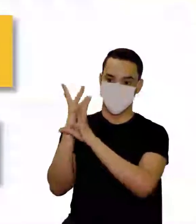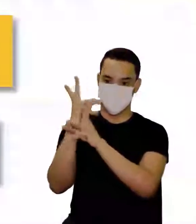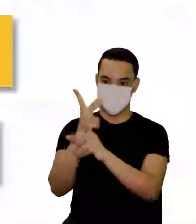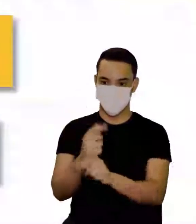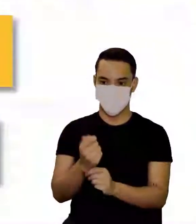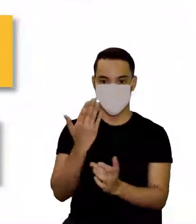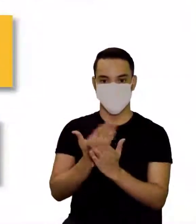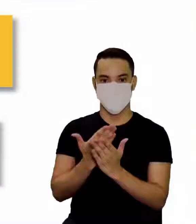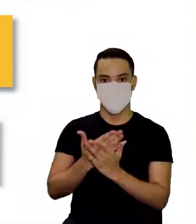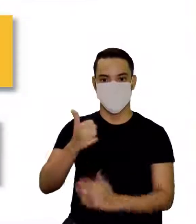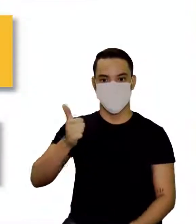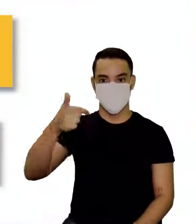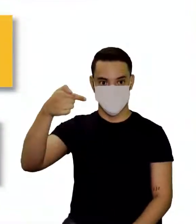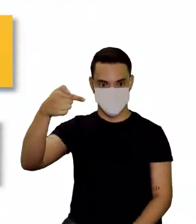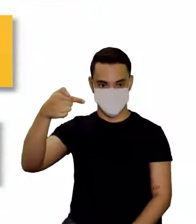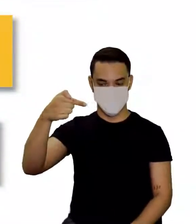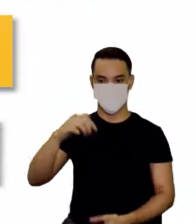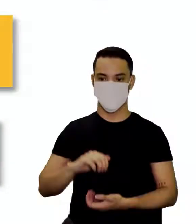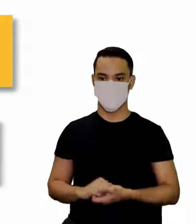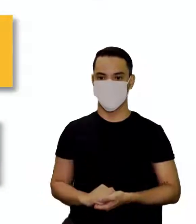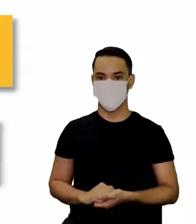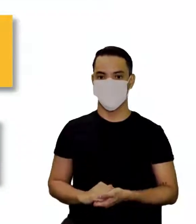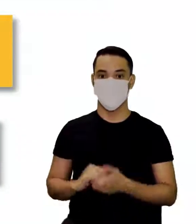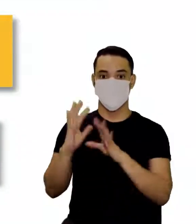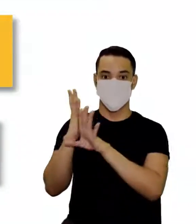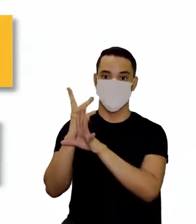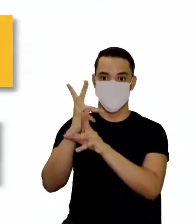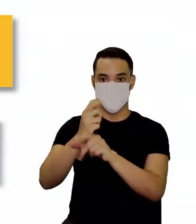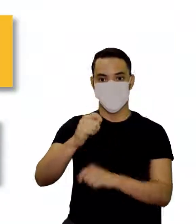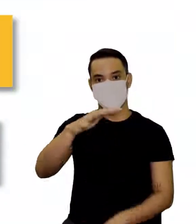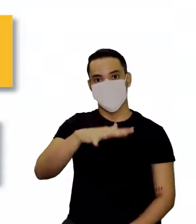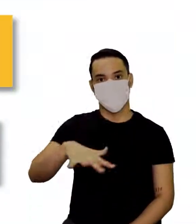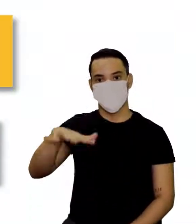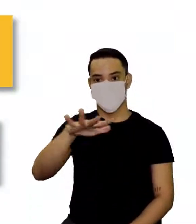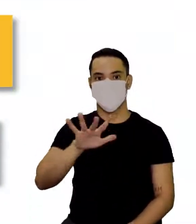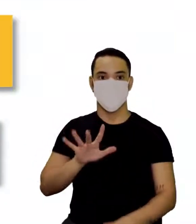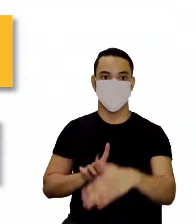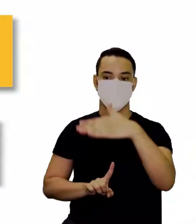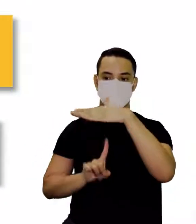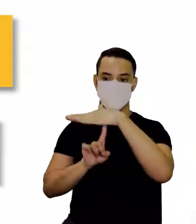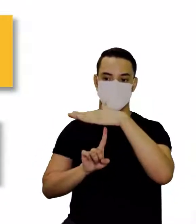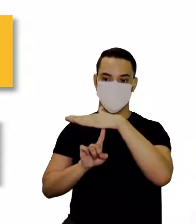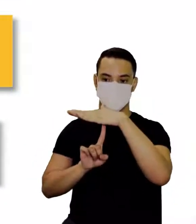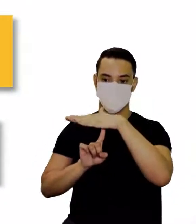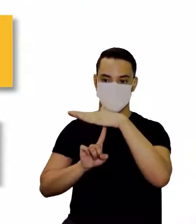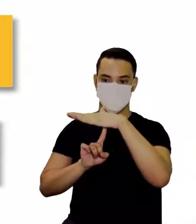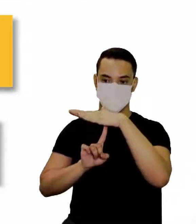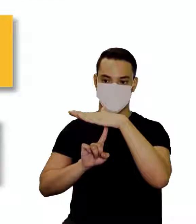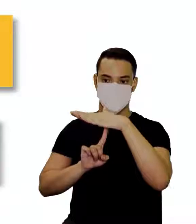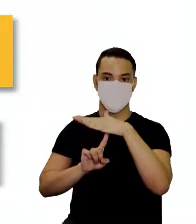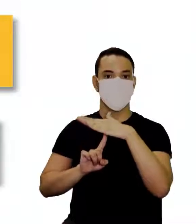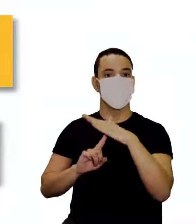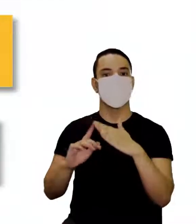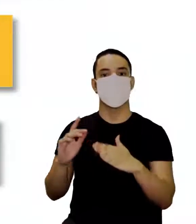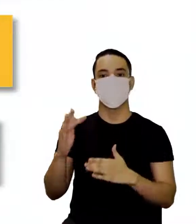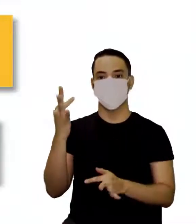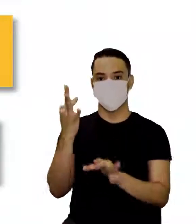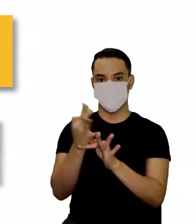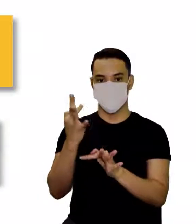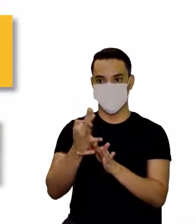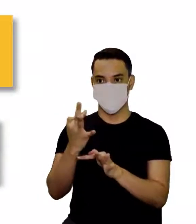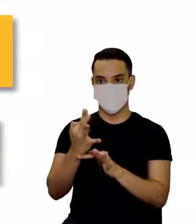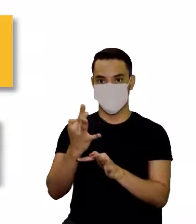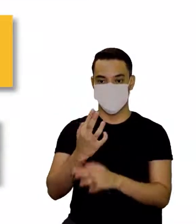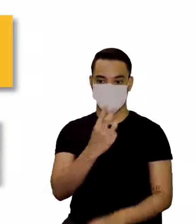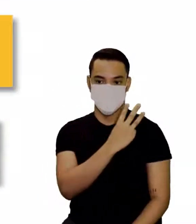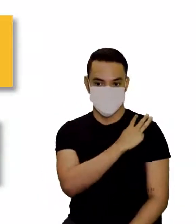aula 17. Revisão geral da unidade 1. Física do terceiro ano. Aqui